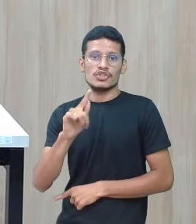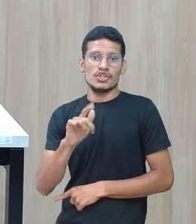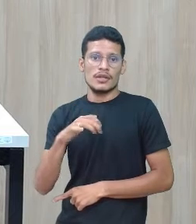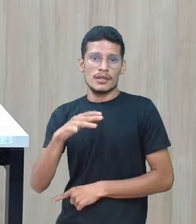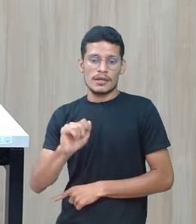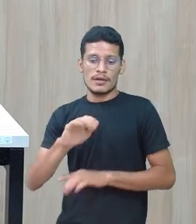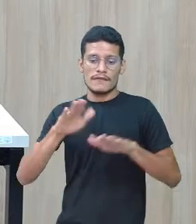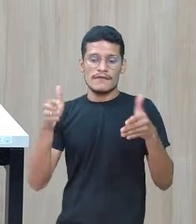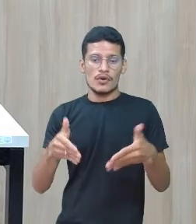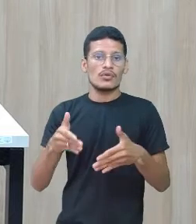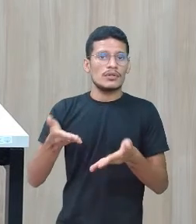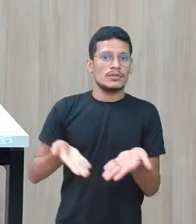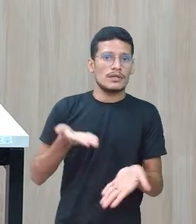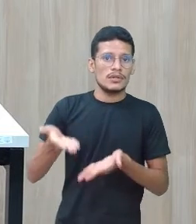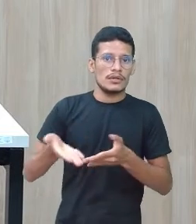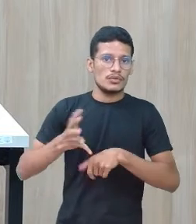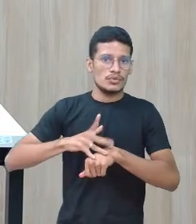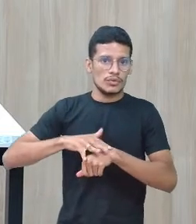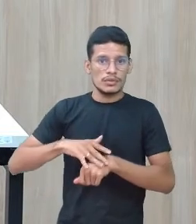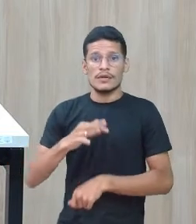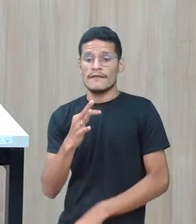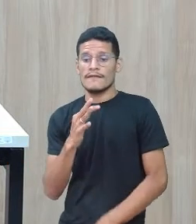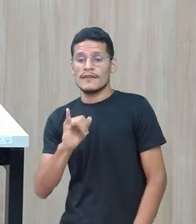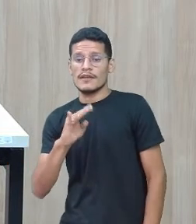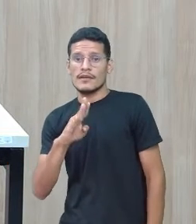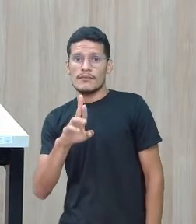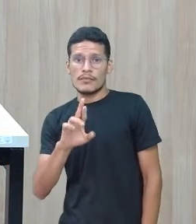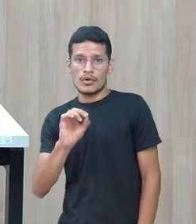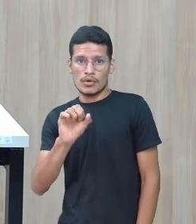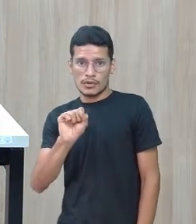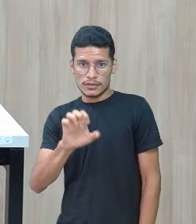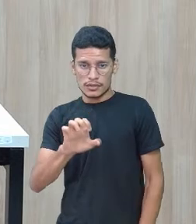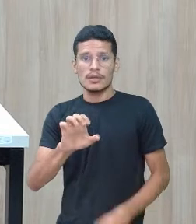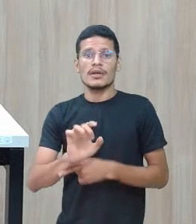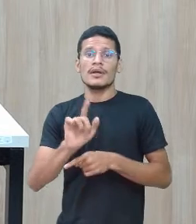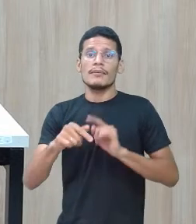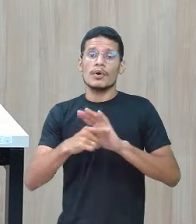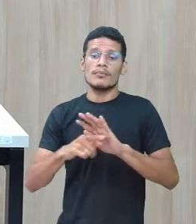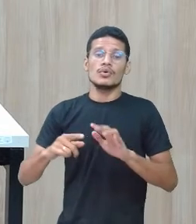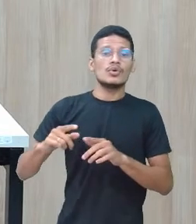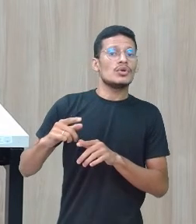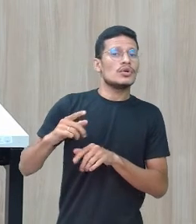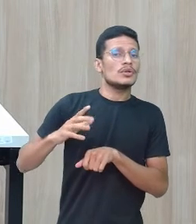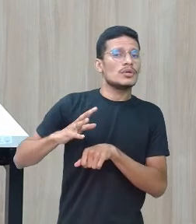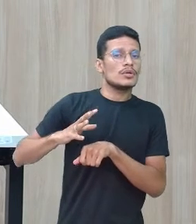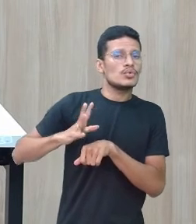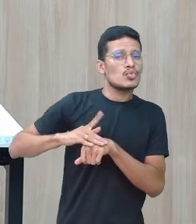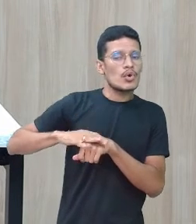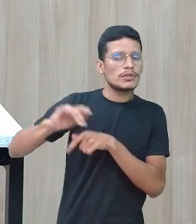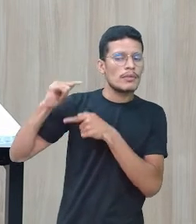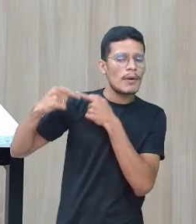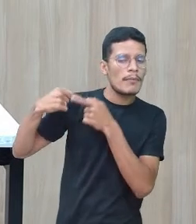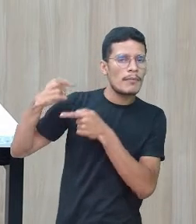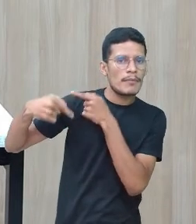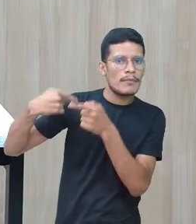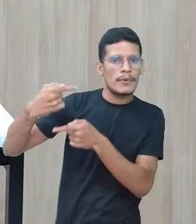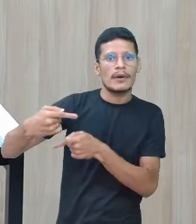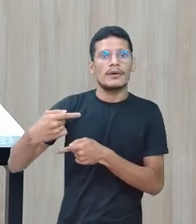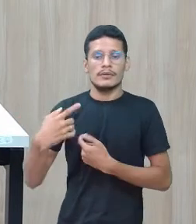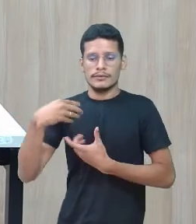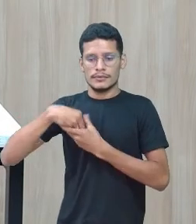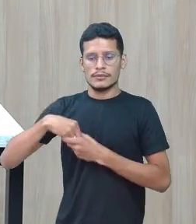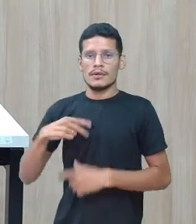doença. A fibrose cística é uma doença hereditária que atinge os pulmões